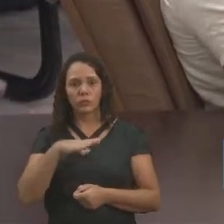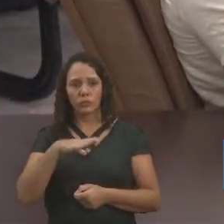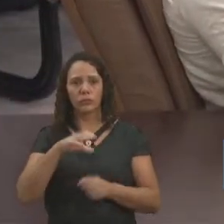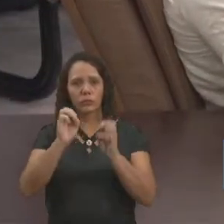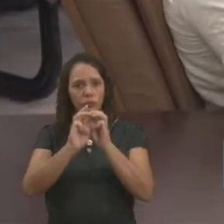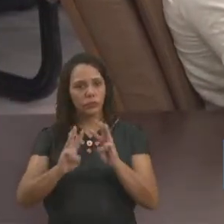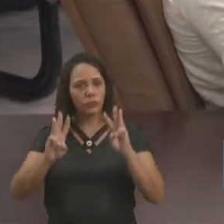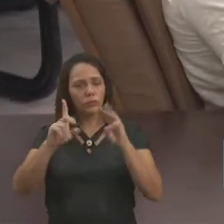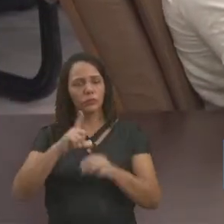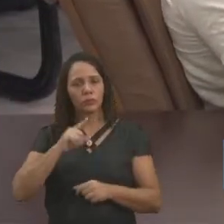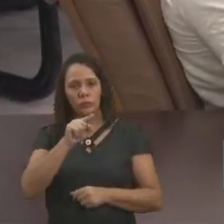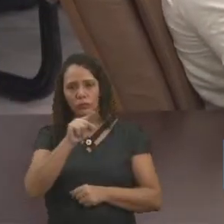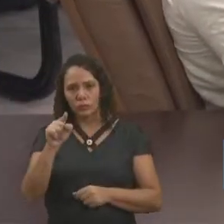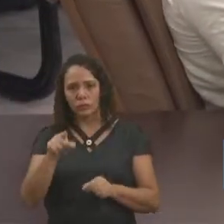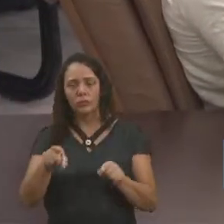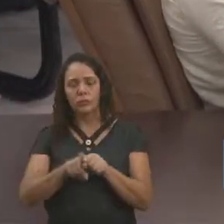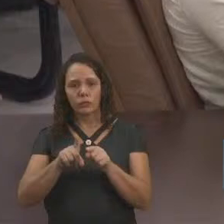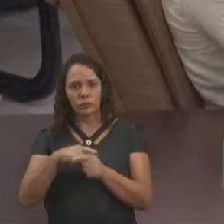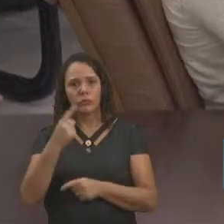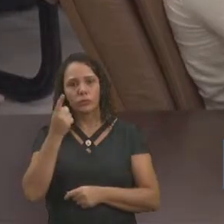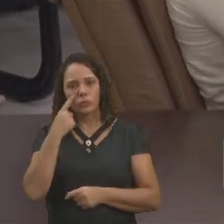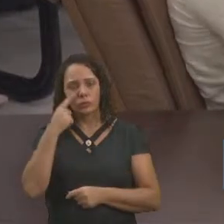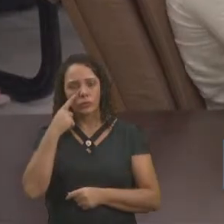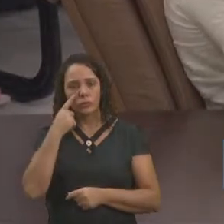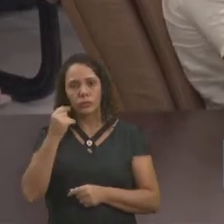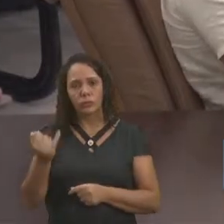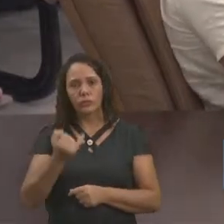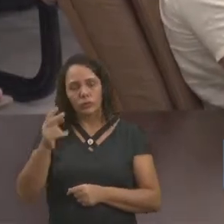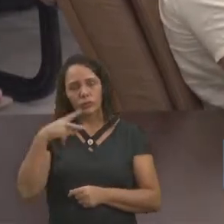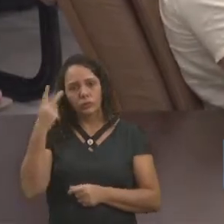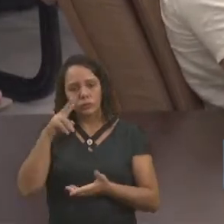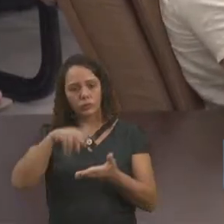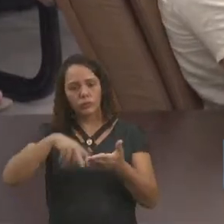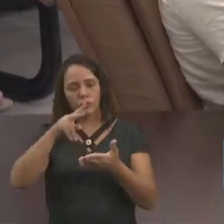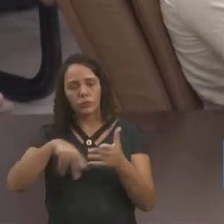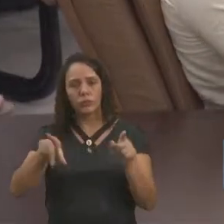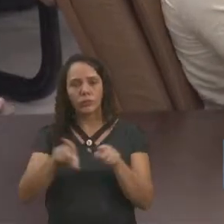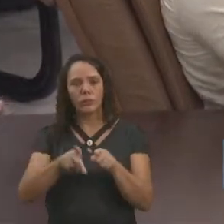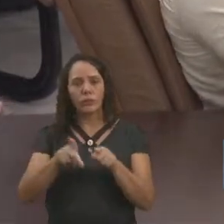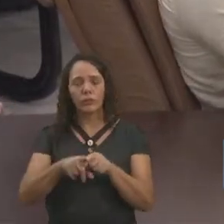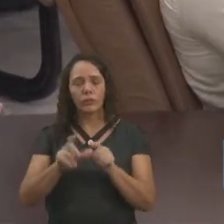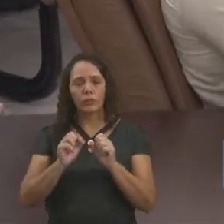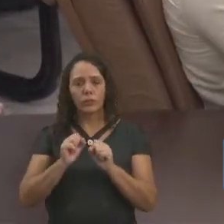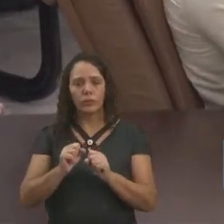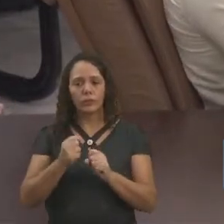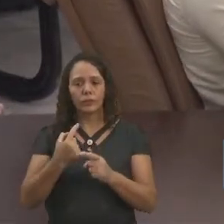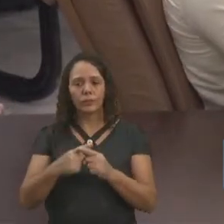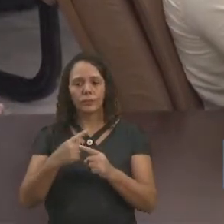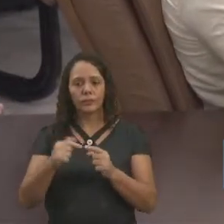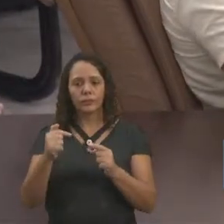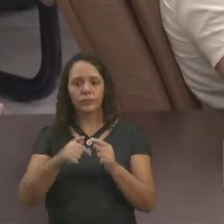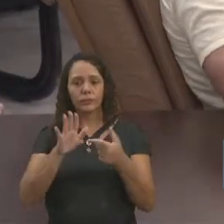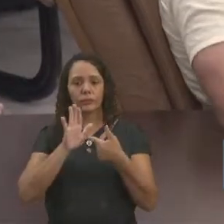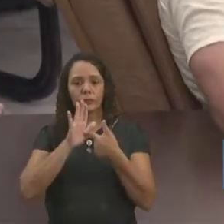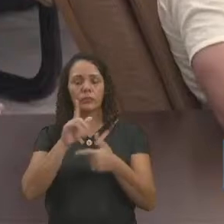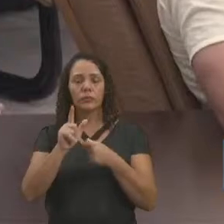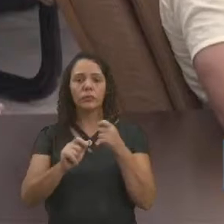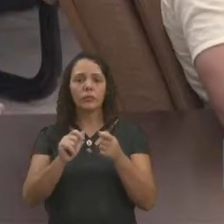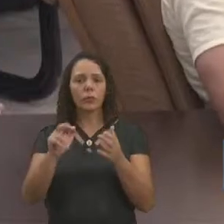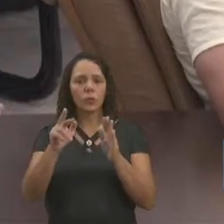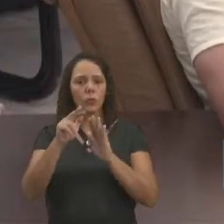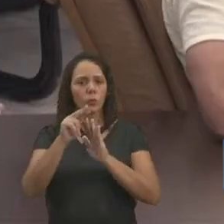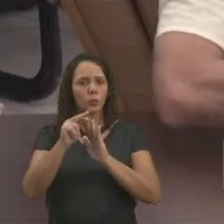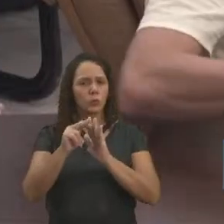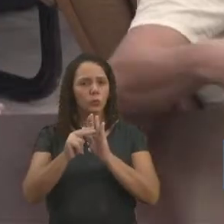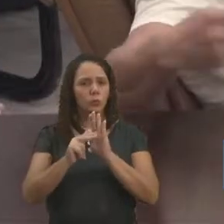têm acesso, eu acho importante até que os vereadores tenham acesso a esse relatório aqui, porque estabelece aqui nesse relatório uma